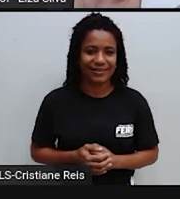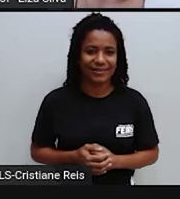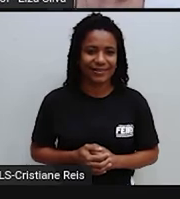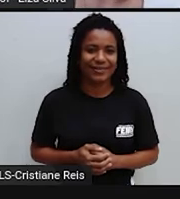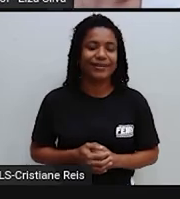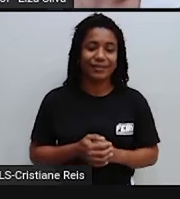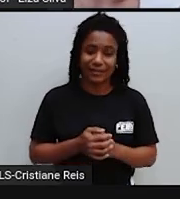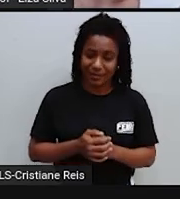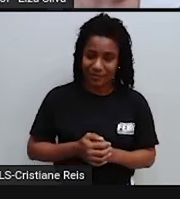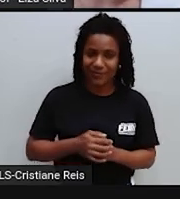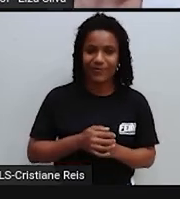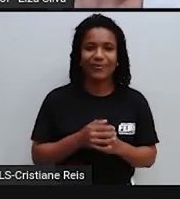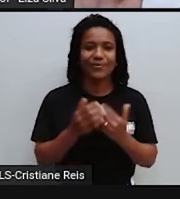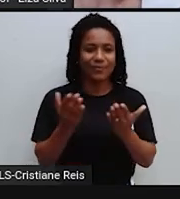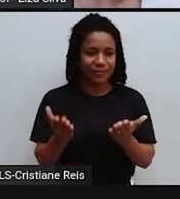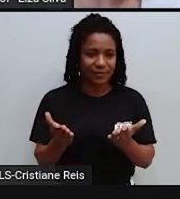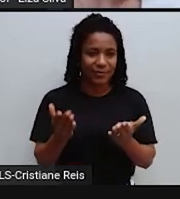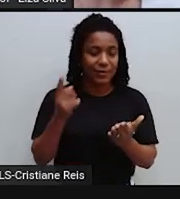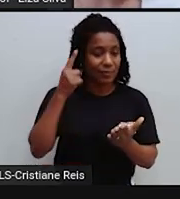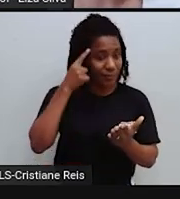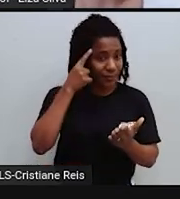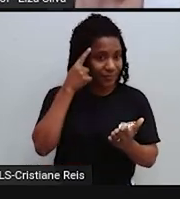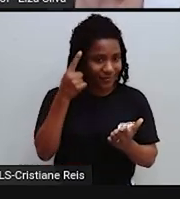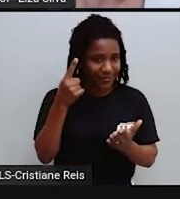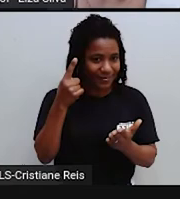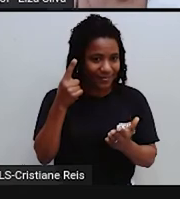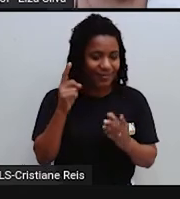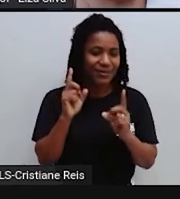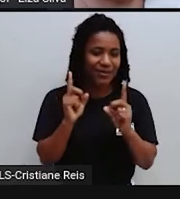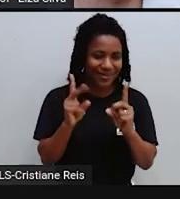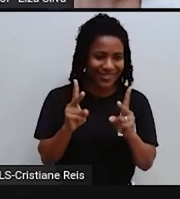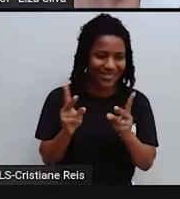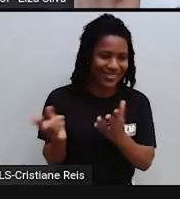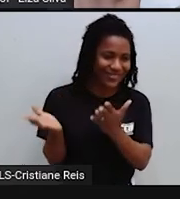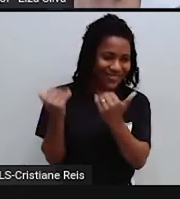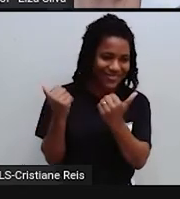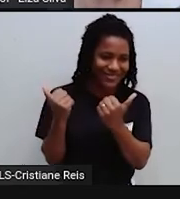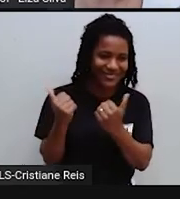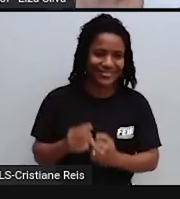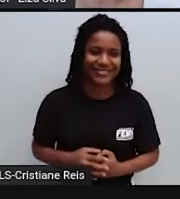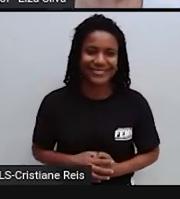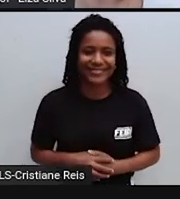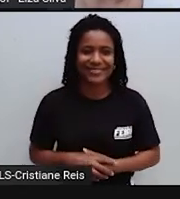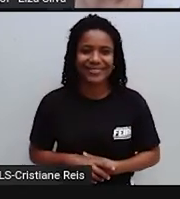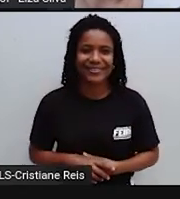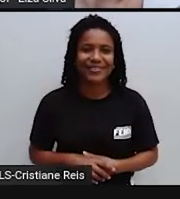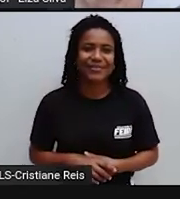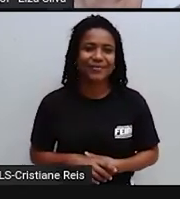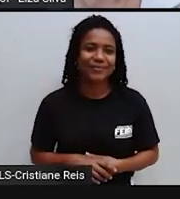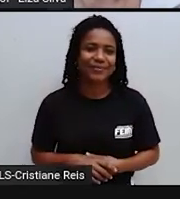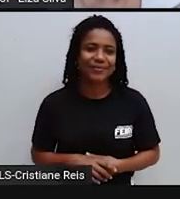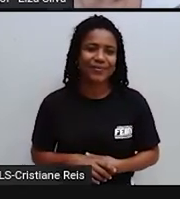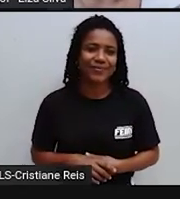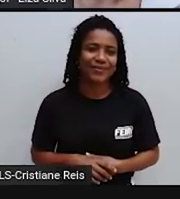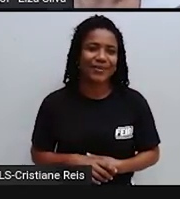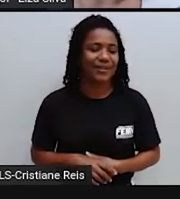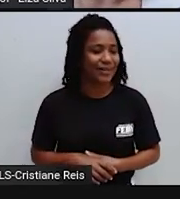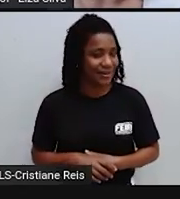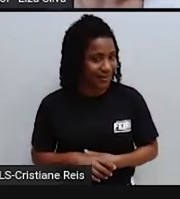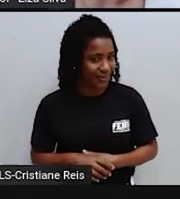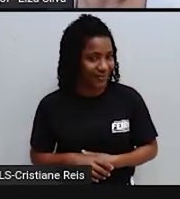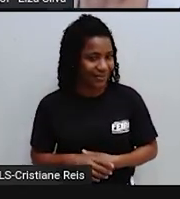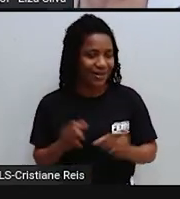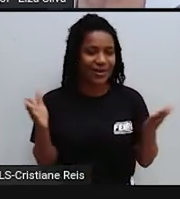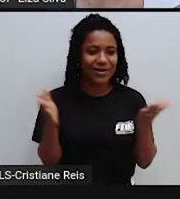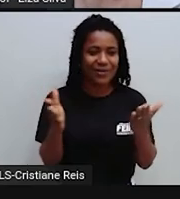E assim por diante. Ok, students? Let's go. Vamos lá. E para praticarmos um